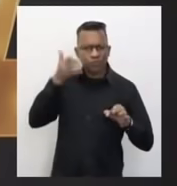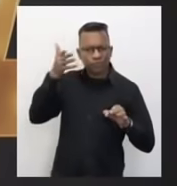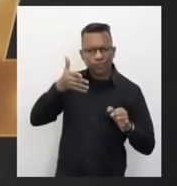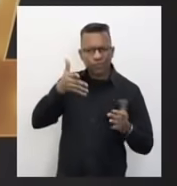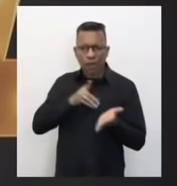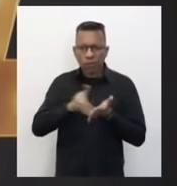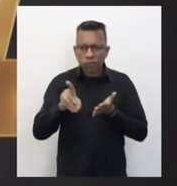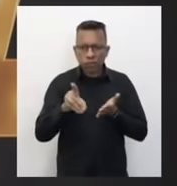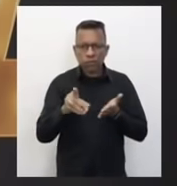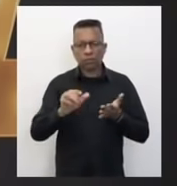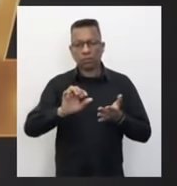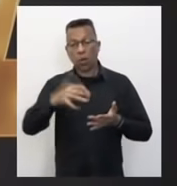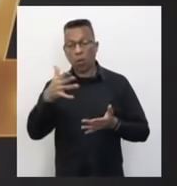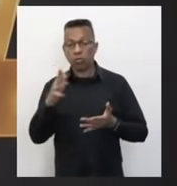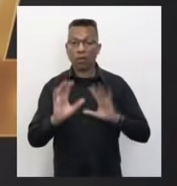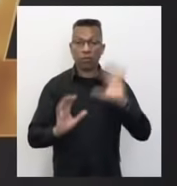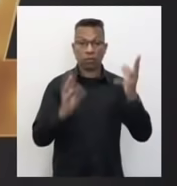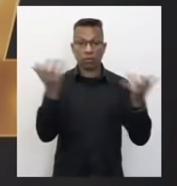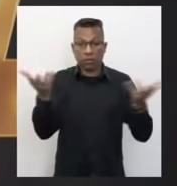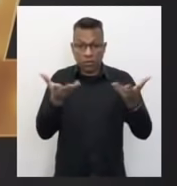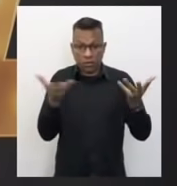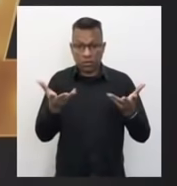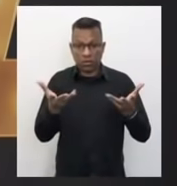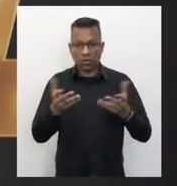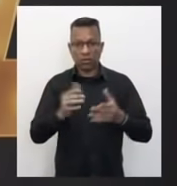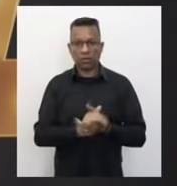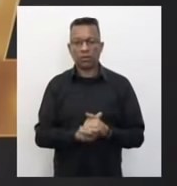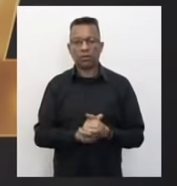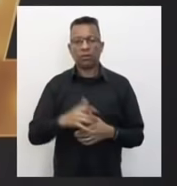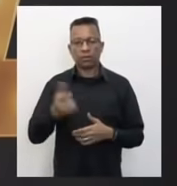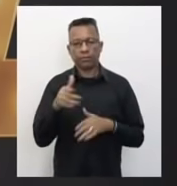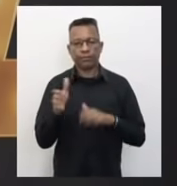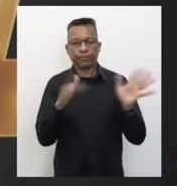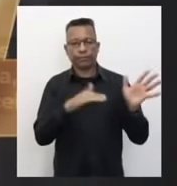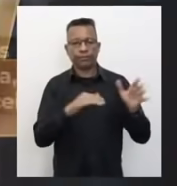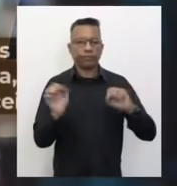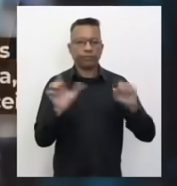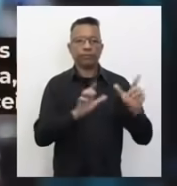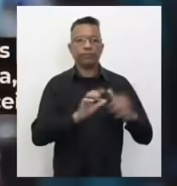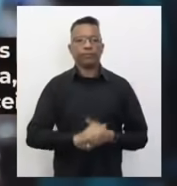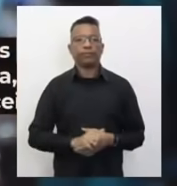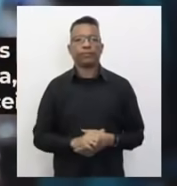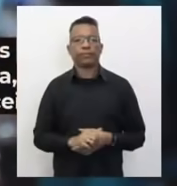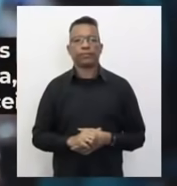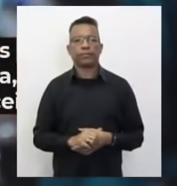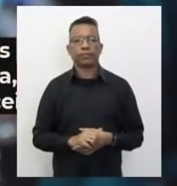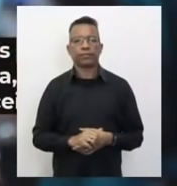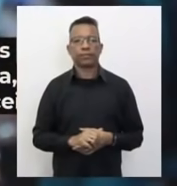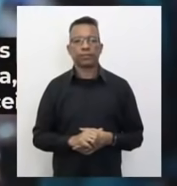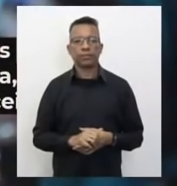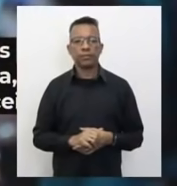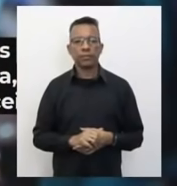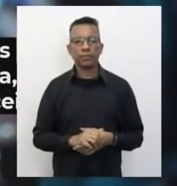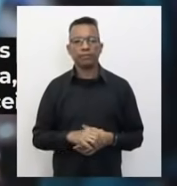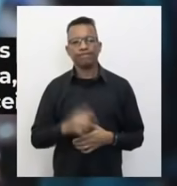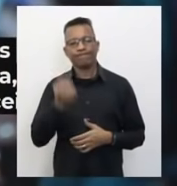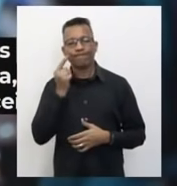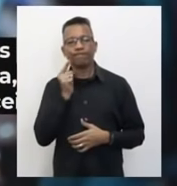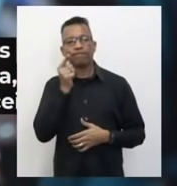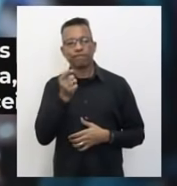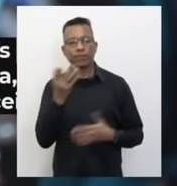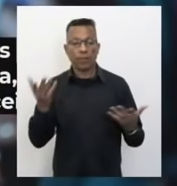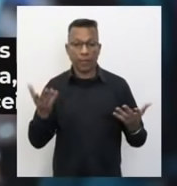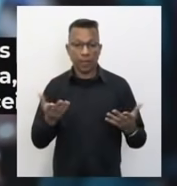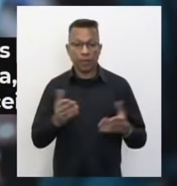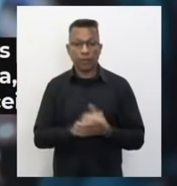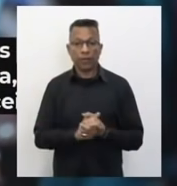com esse tipo de situação que acontece? Pode passar para o próximo slide, por favor. Olha